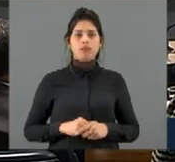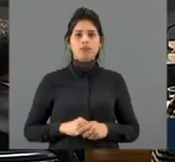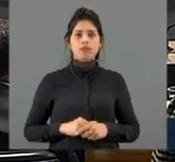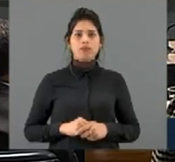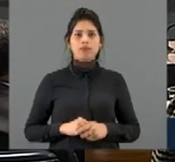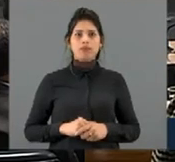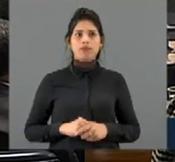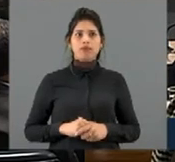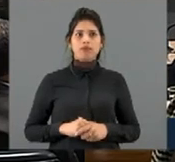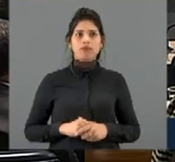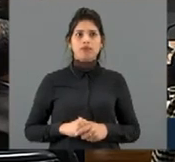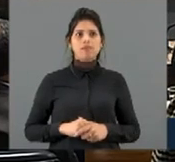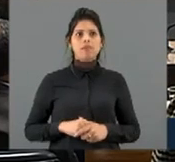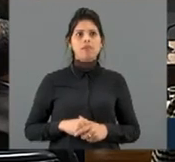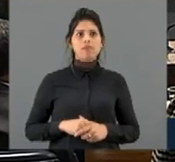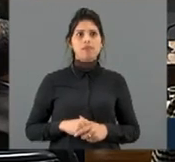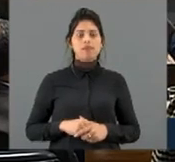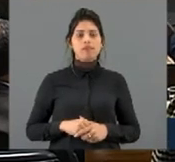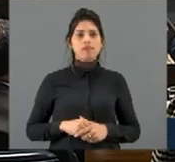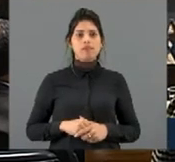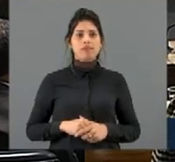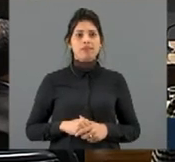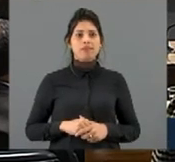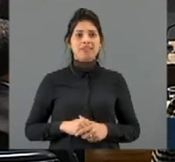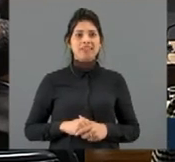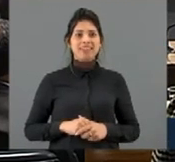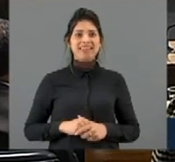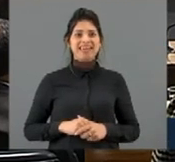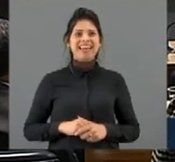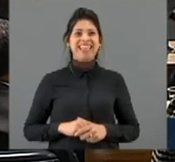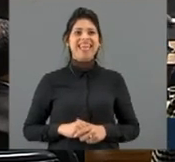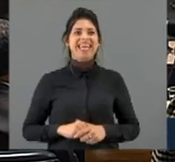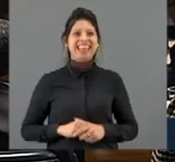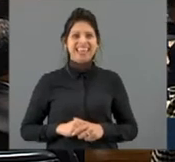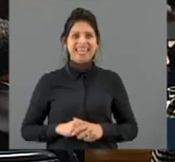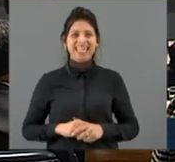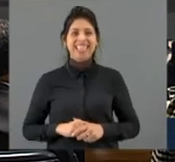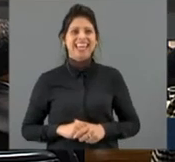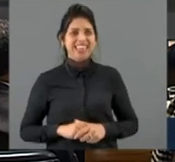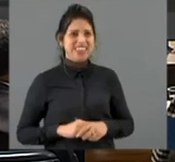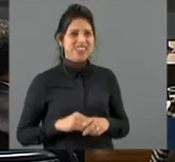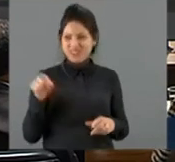Bom, eu sou de Brasília, Paulo não precisa viajar, o senhor do Rio Grande do Sul pode falar primeiro. Ah.